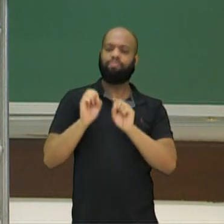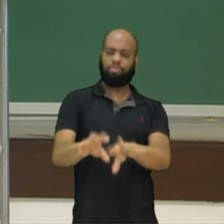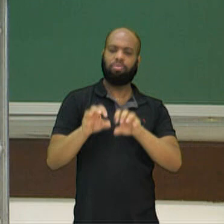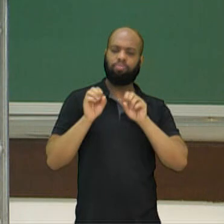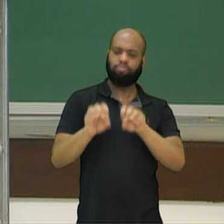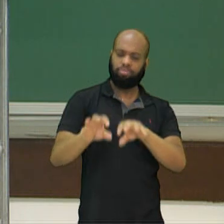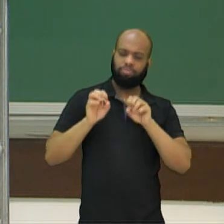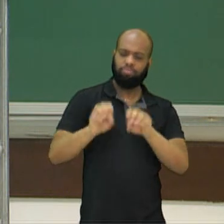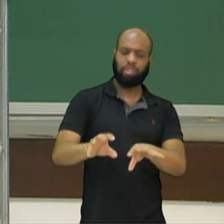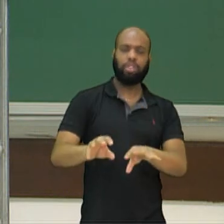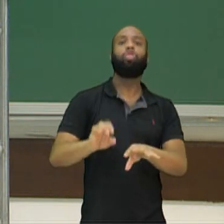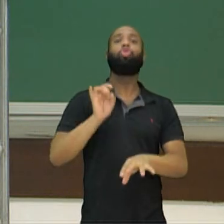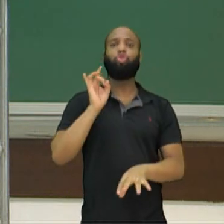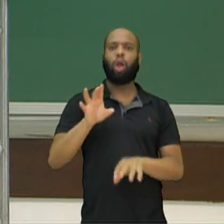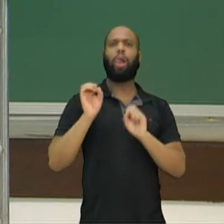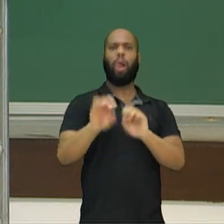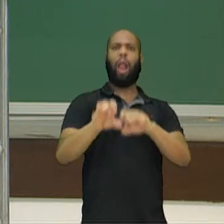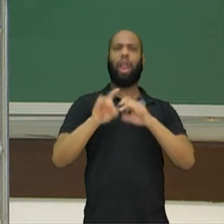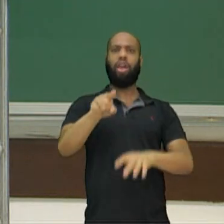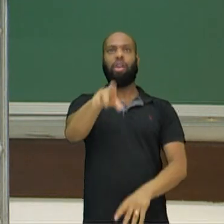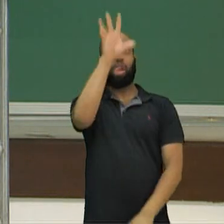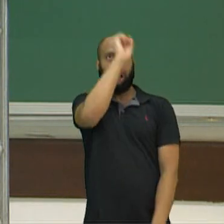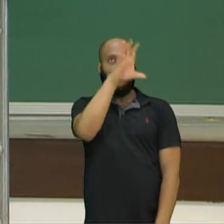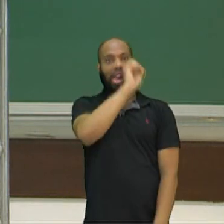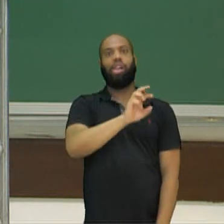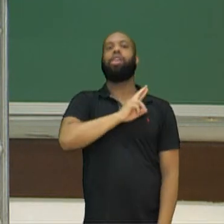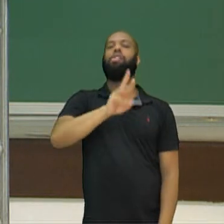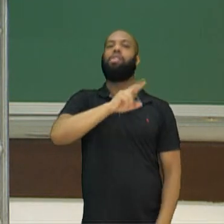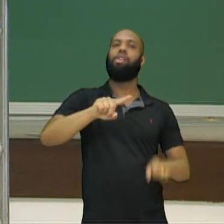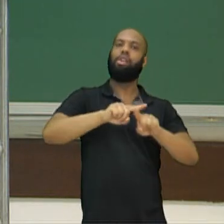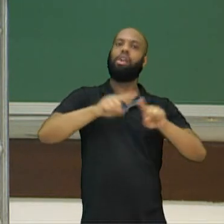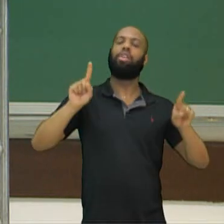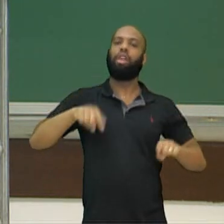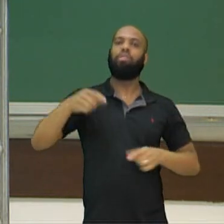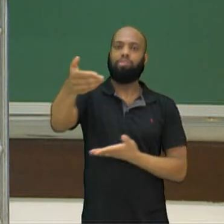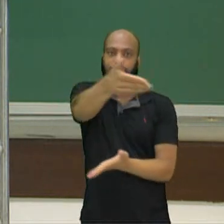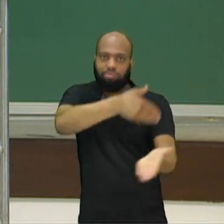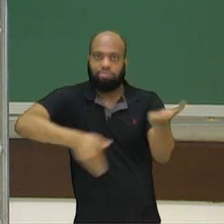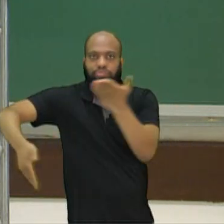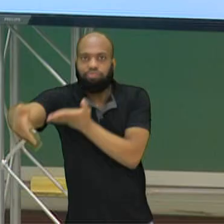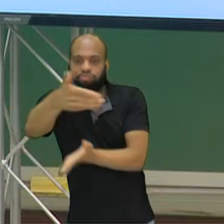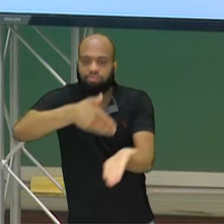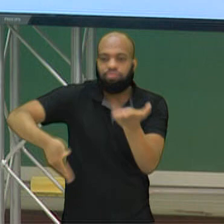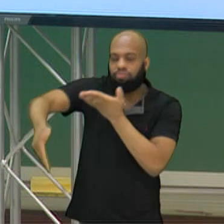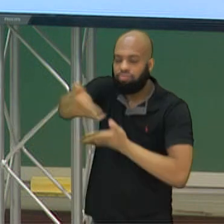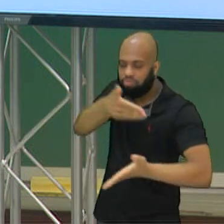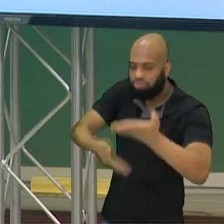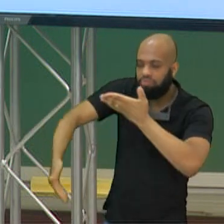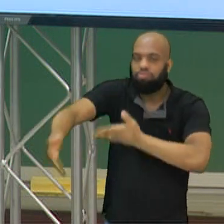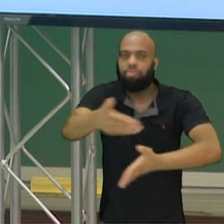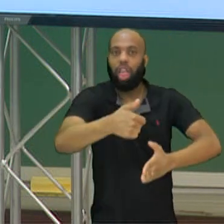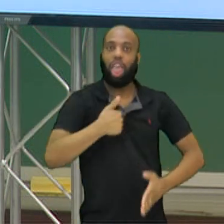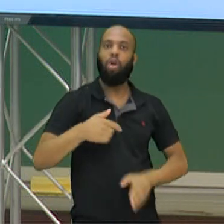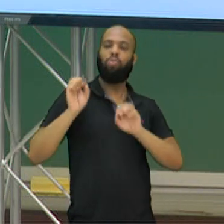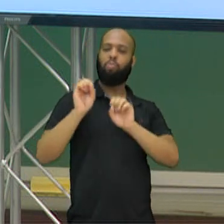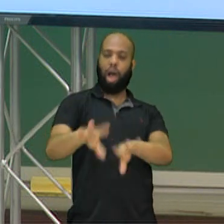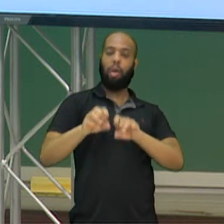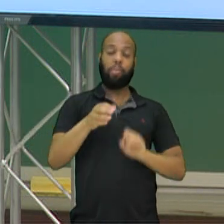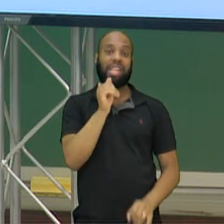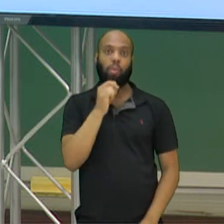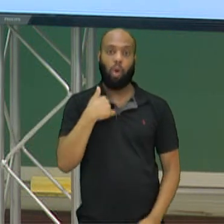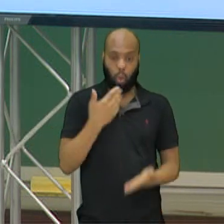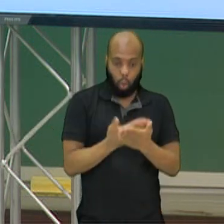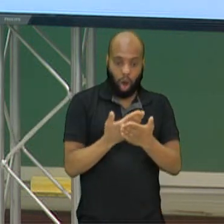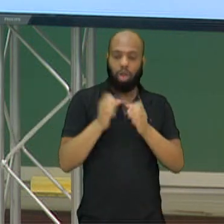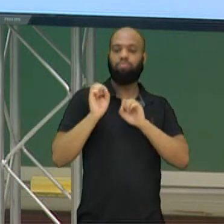palavra esquisita, mas anotem no vocabulário. Ministrar aulas é o popularzão, dar uma aula. Então, quando eu estou dando uma aula para vocês,